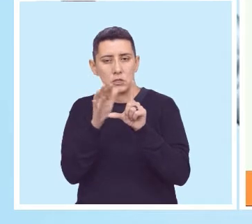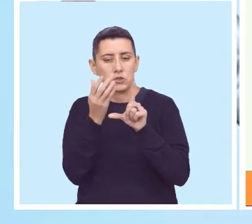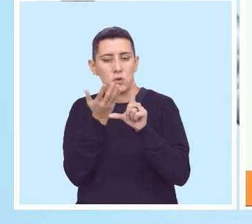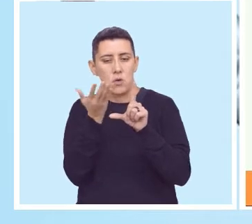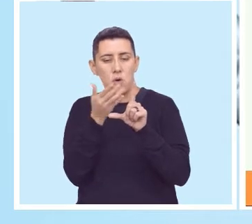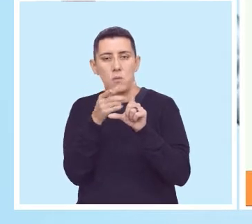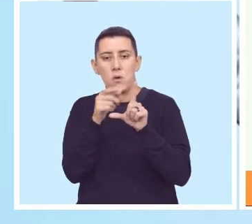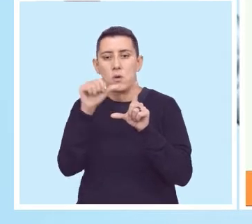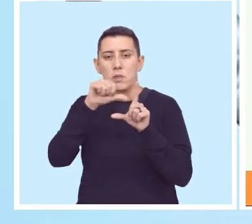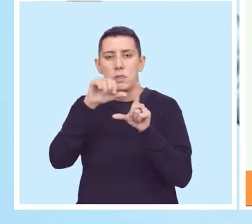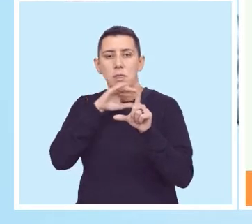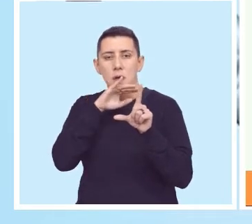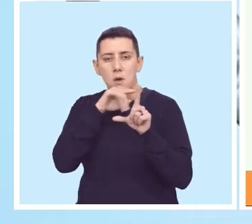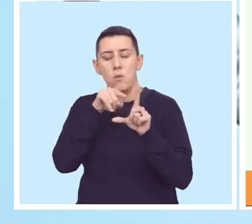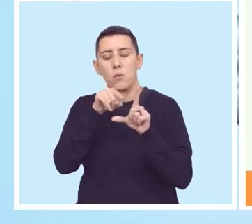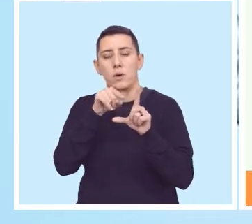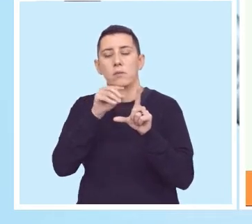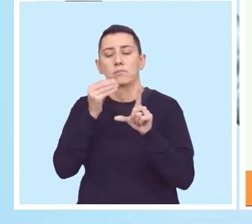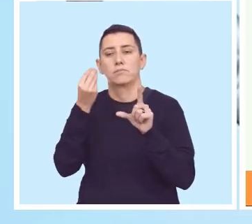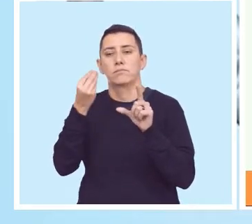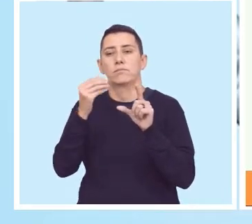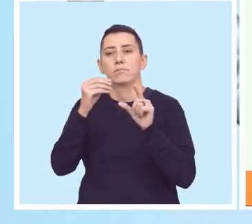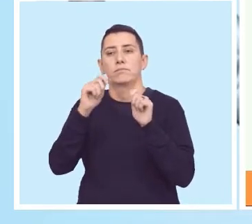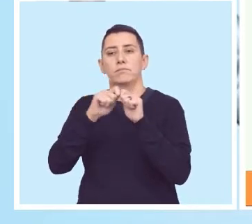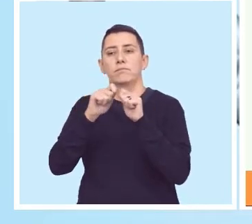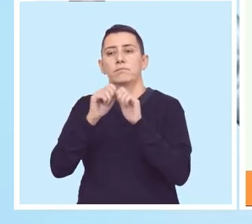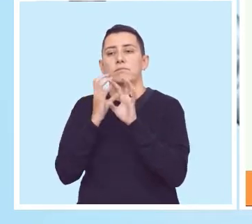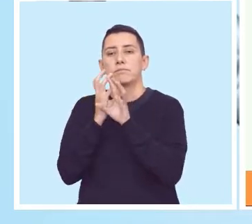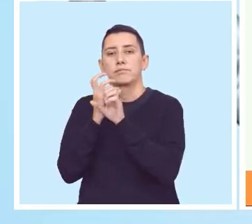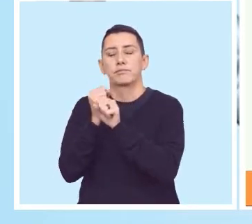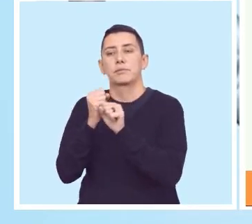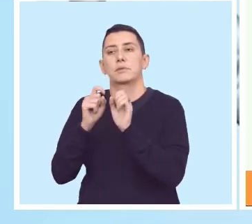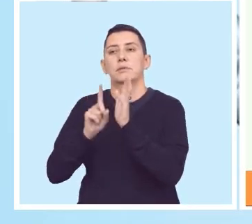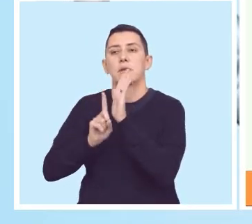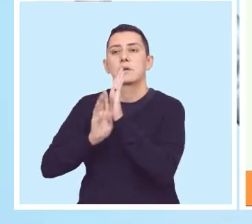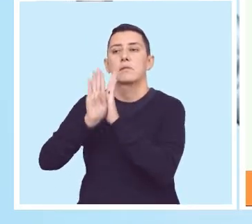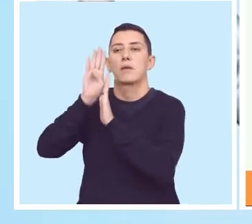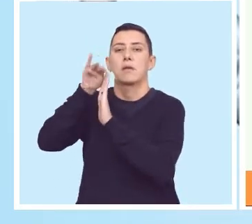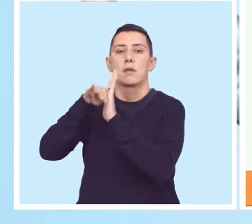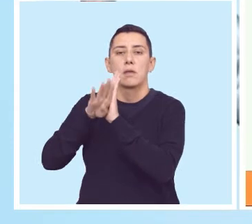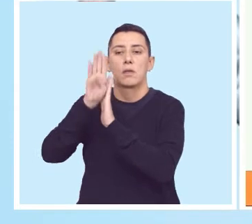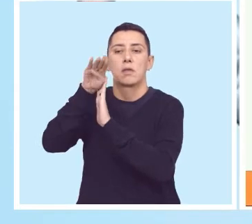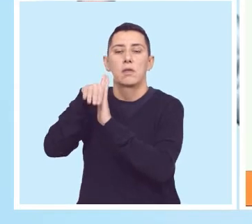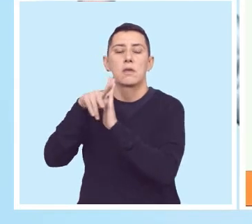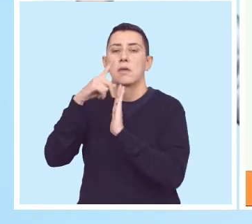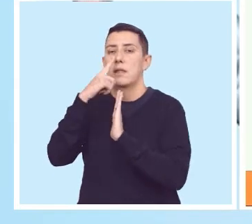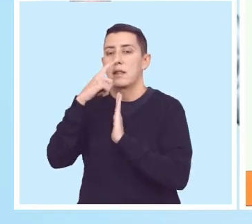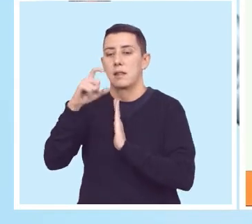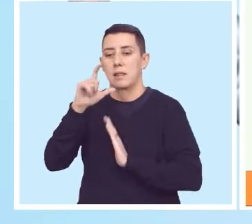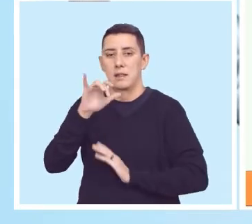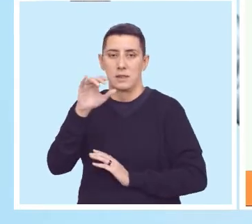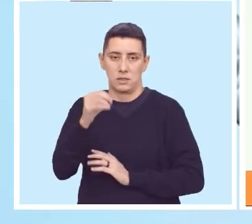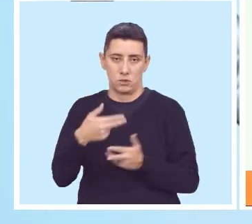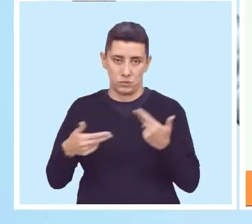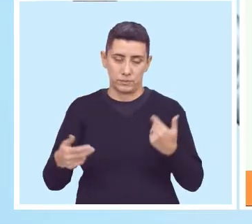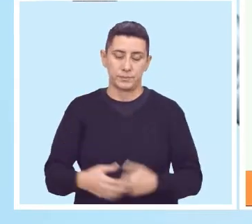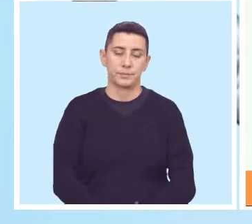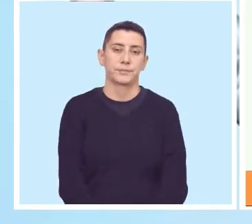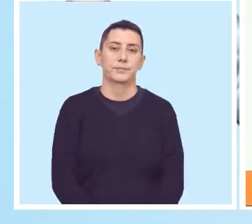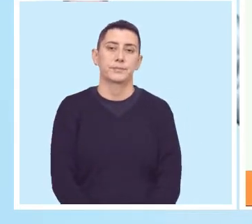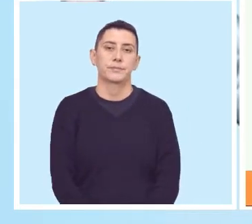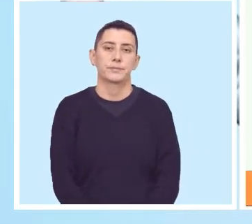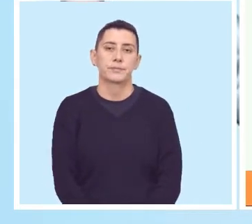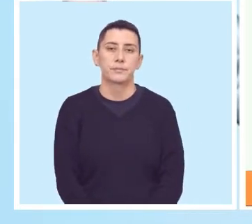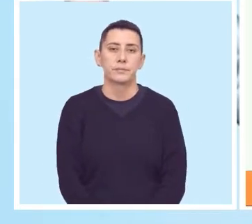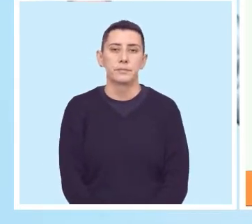cálculo para avaliar qual que é o índice de degradação. Então, aqui nessa tela aqui, nós percebemos